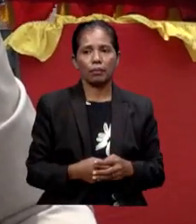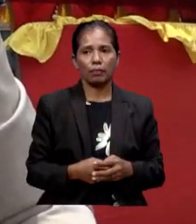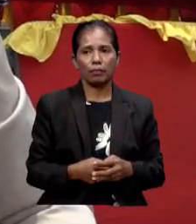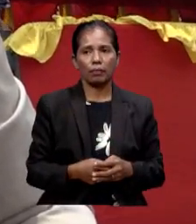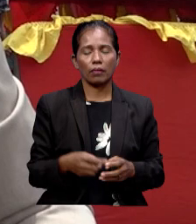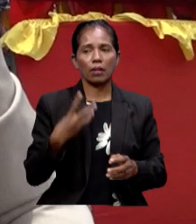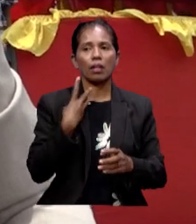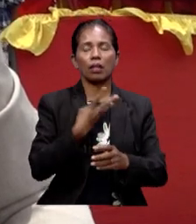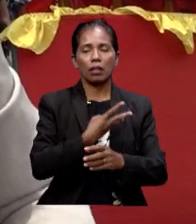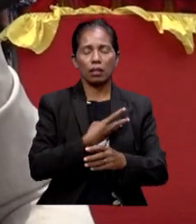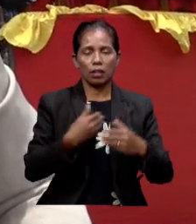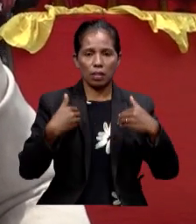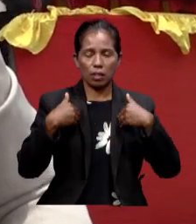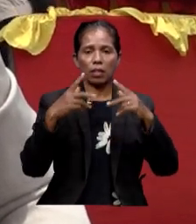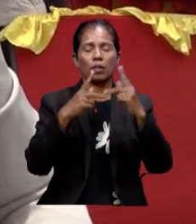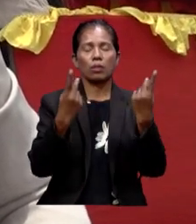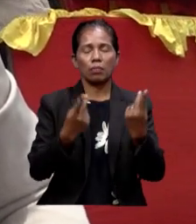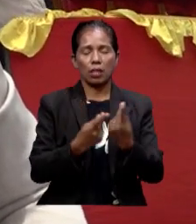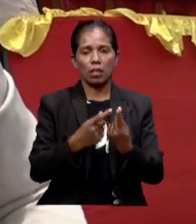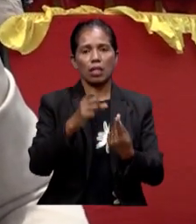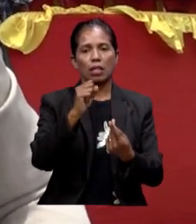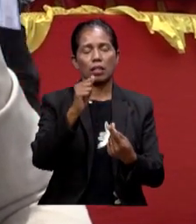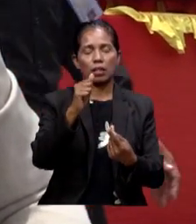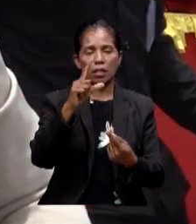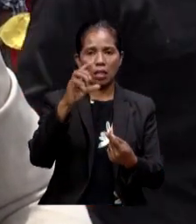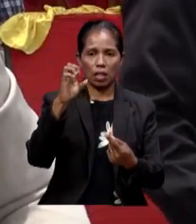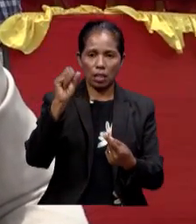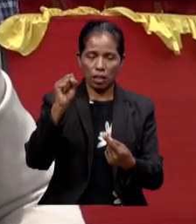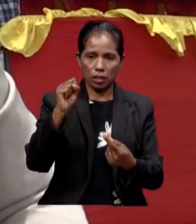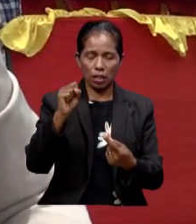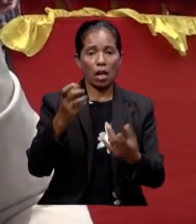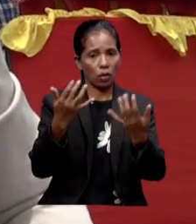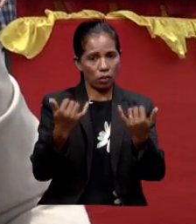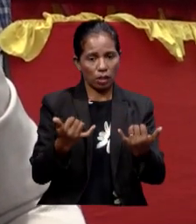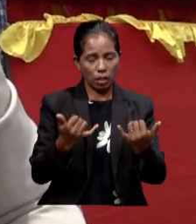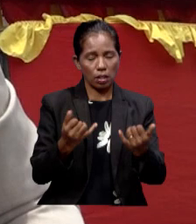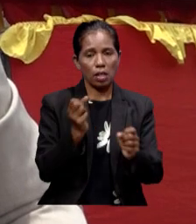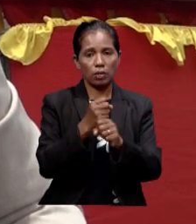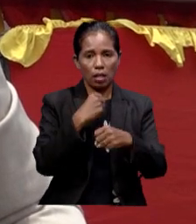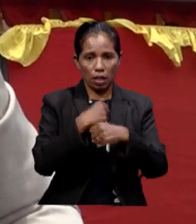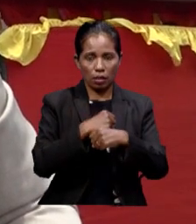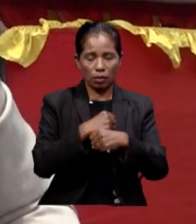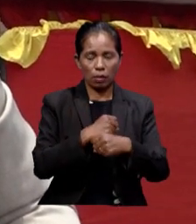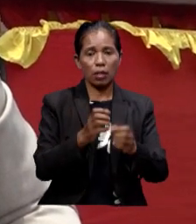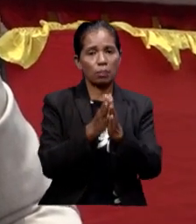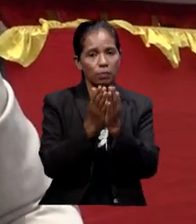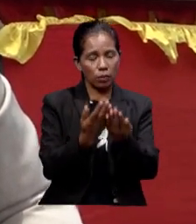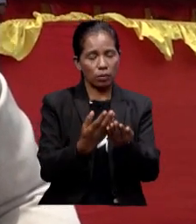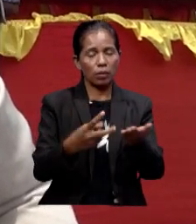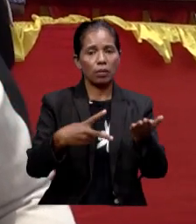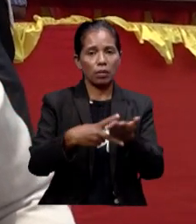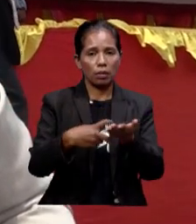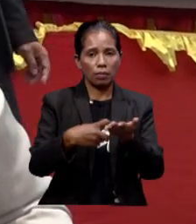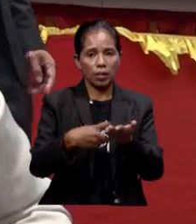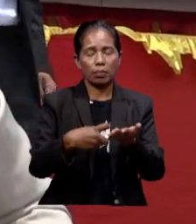ita iha companhia Sales nebe maka warrau atu halo produsan ba pasporte